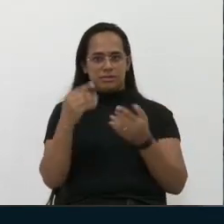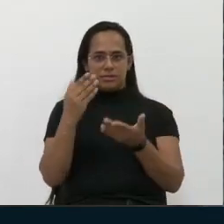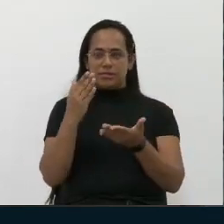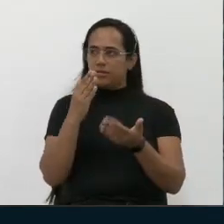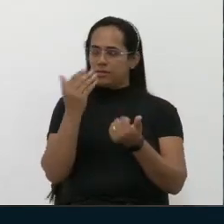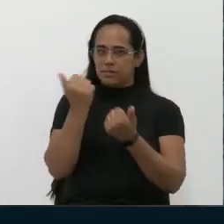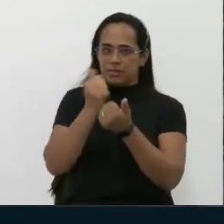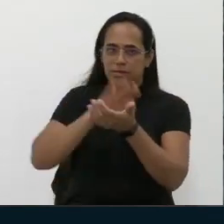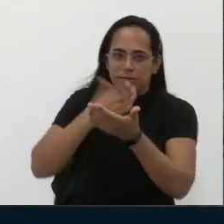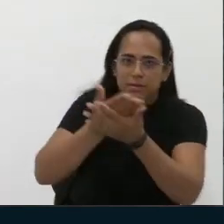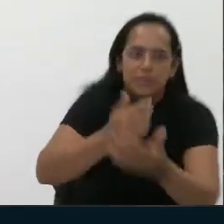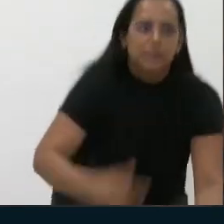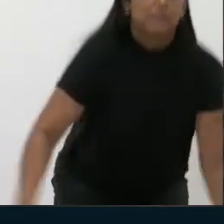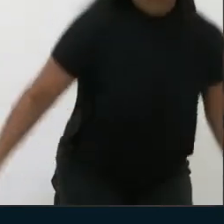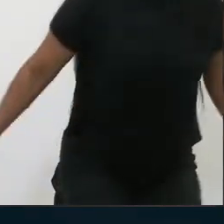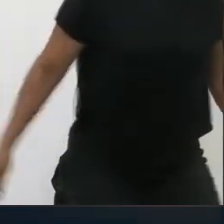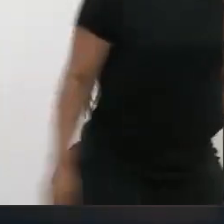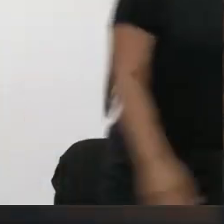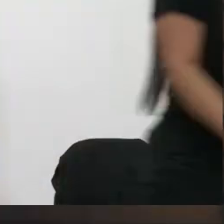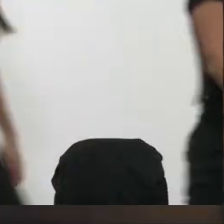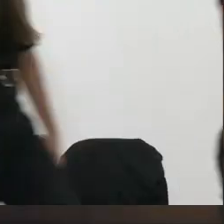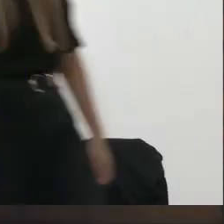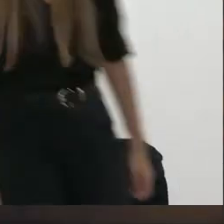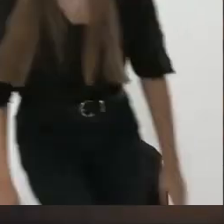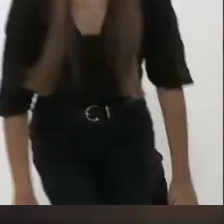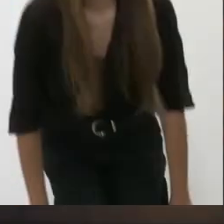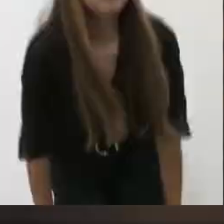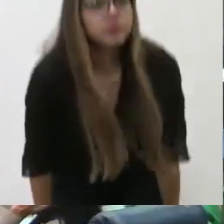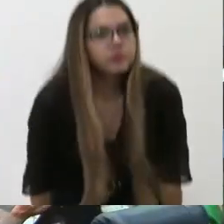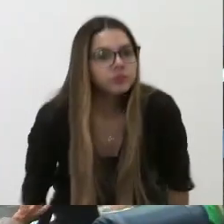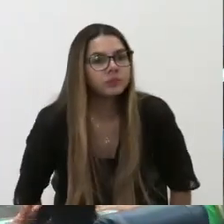discutir, vereadora Janete. Rocha Pietá.